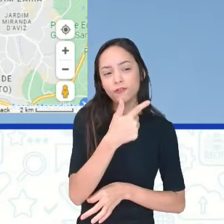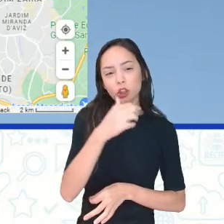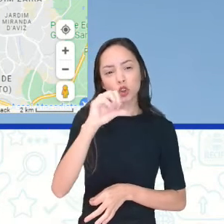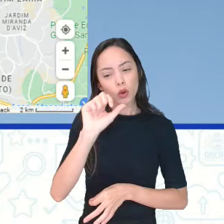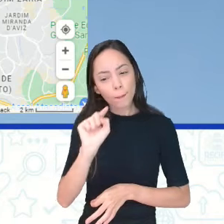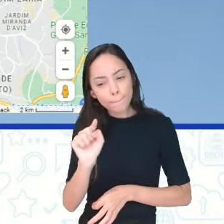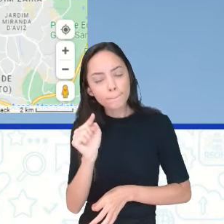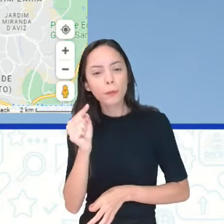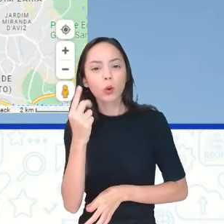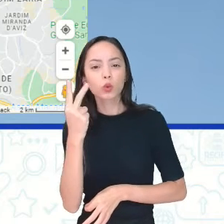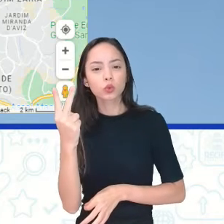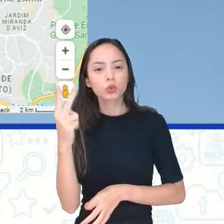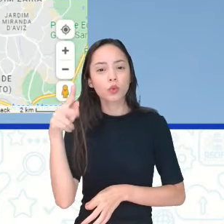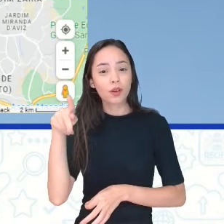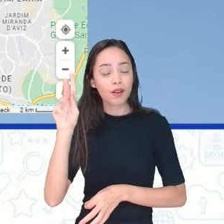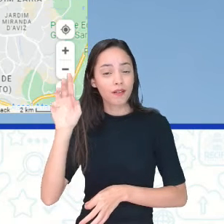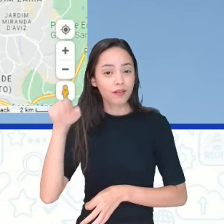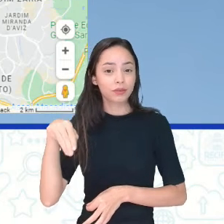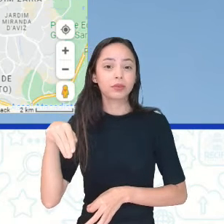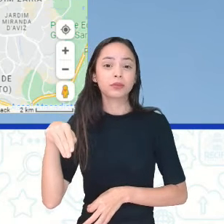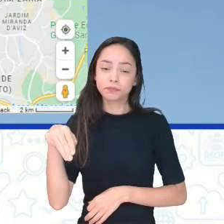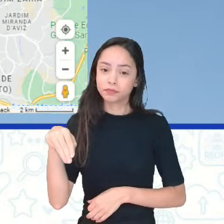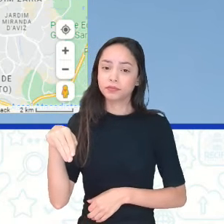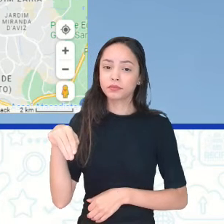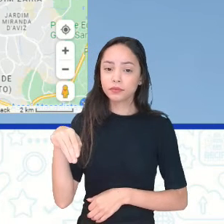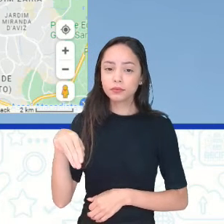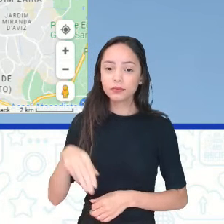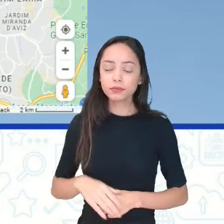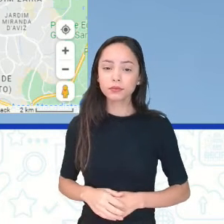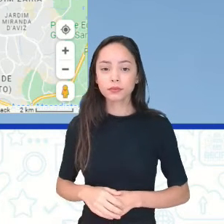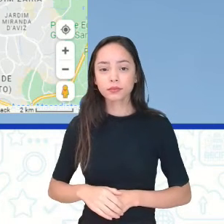de distância, né? E